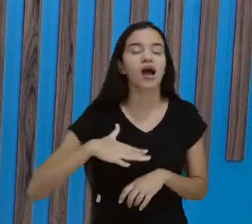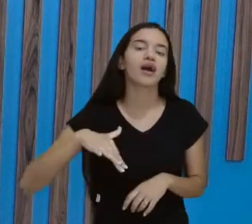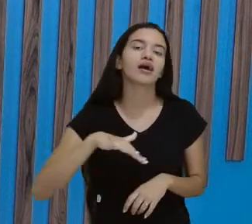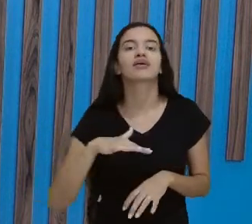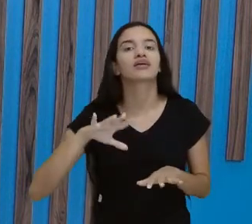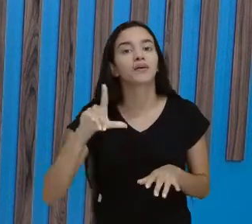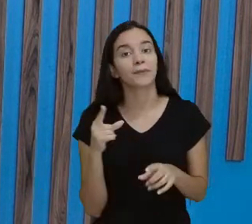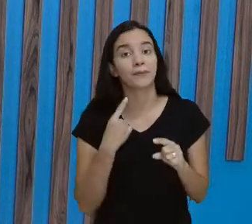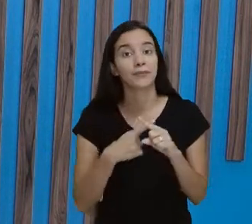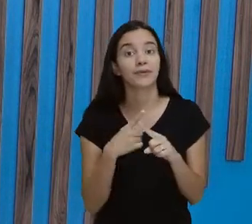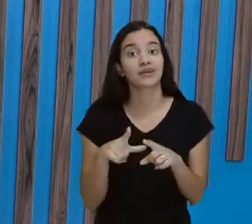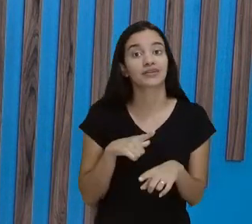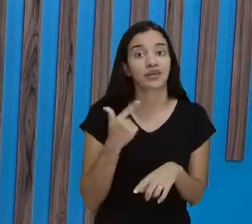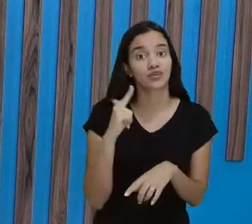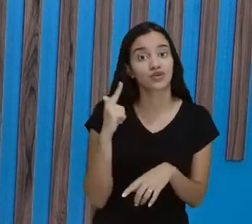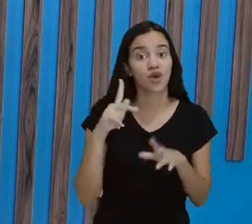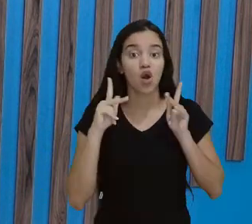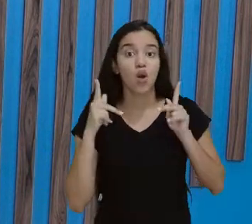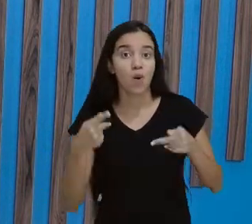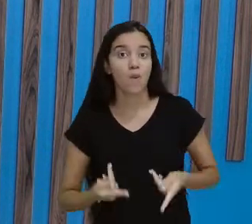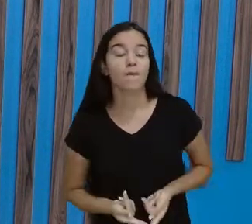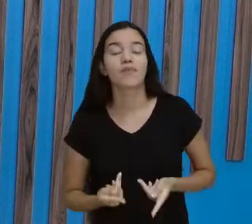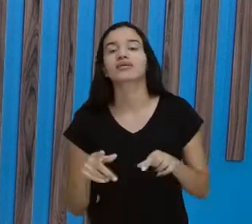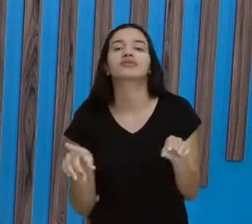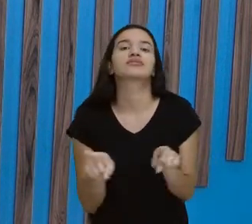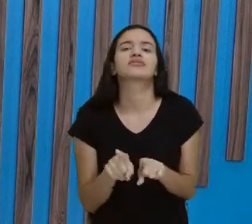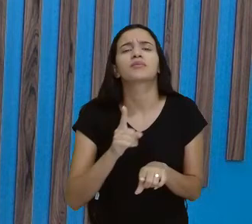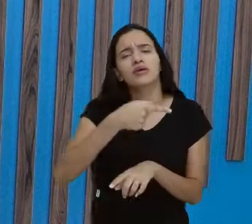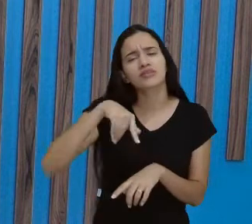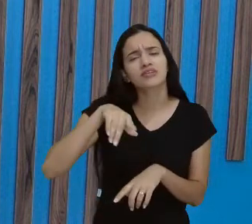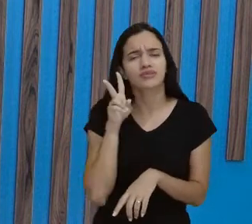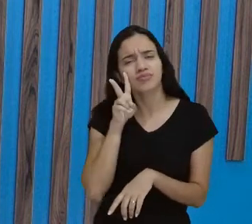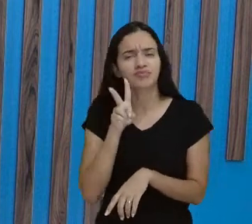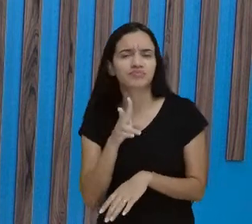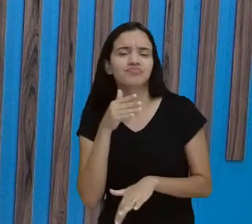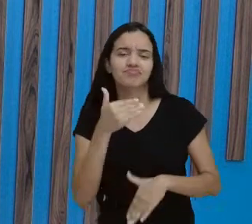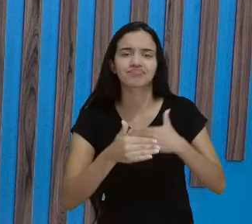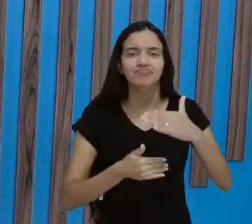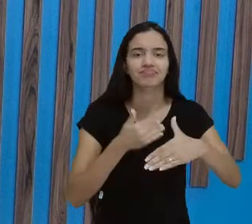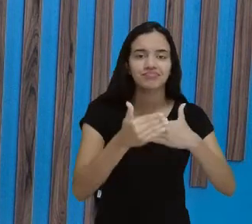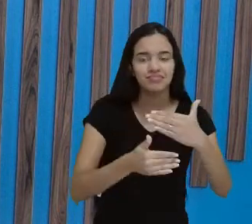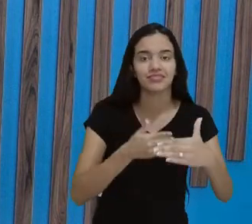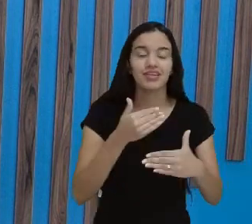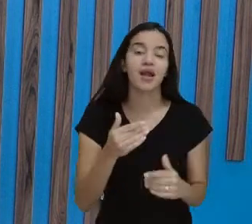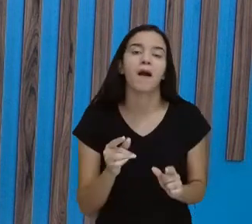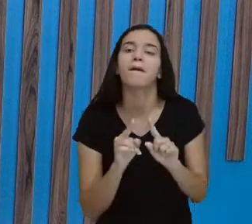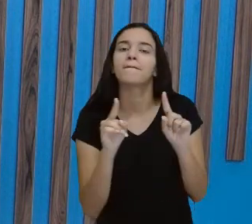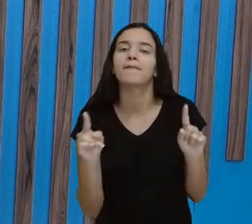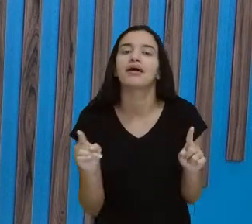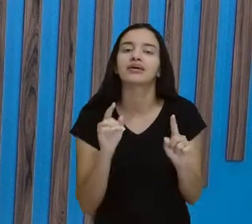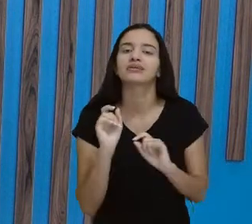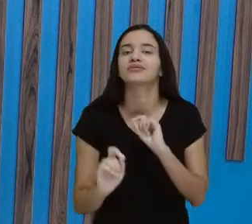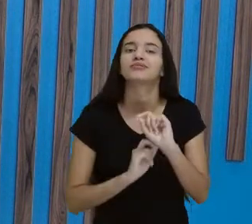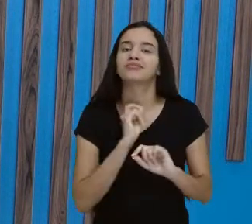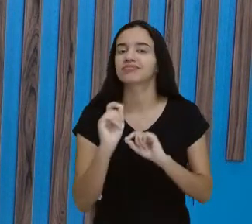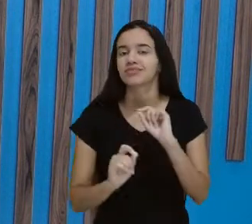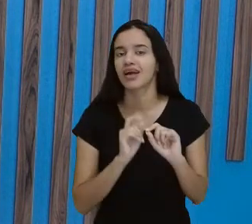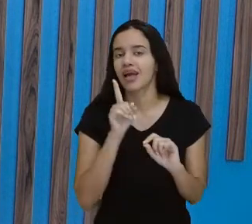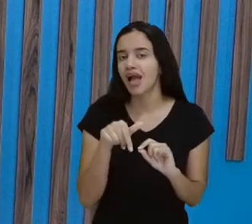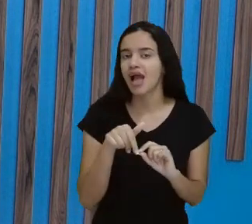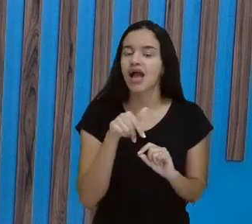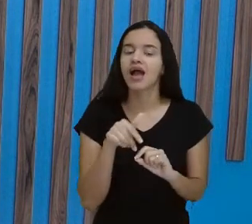né? Porque tem a geografia humana, a geografia física. Vocês vão vendo isso com o passar do tempo. Mas e aí? O que vem a